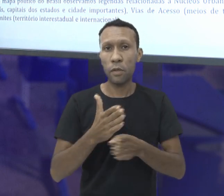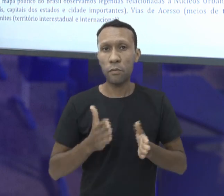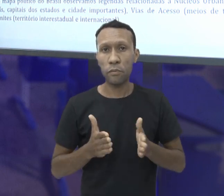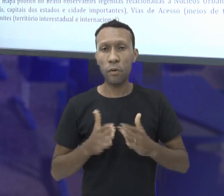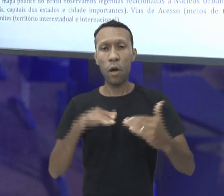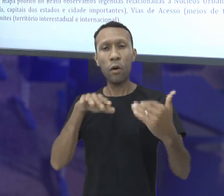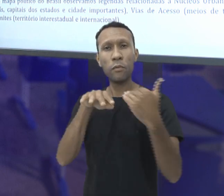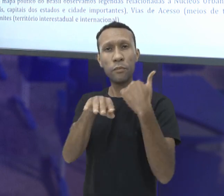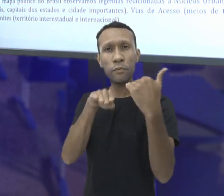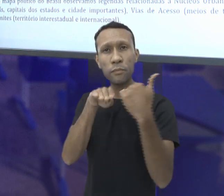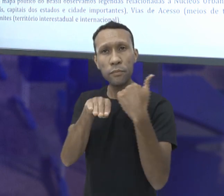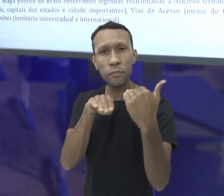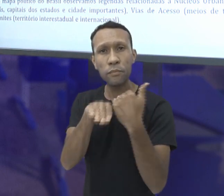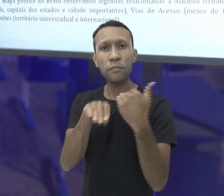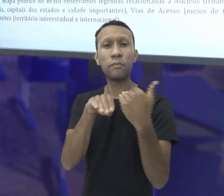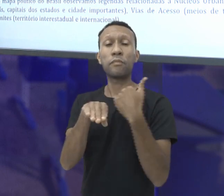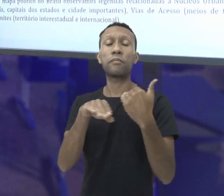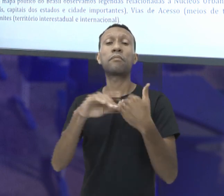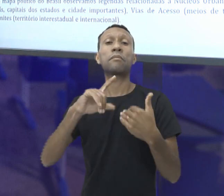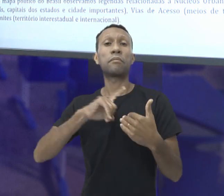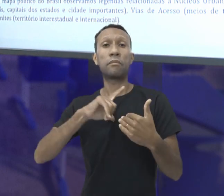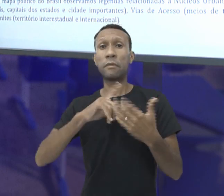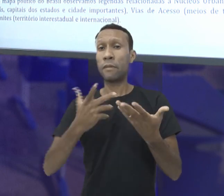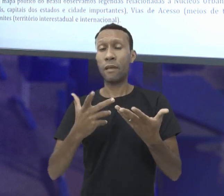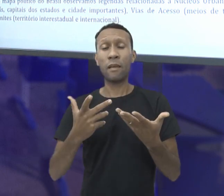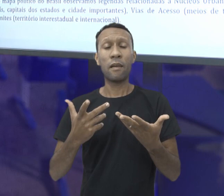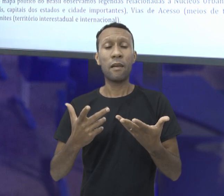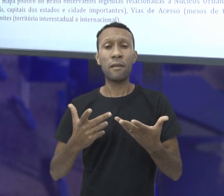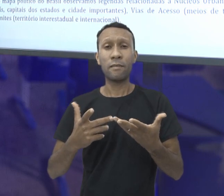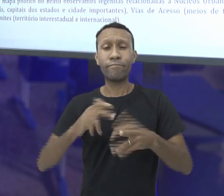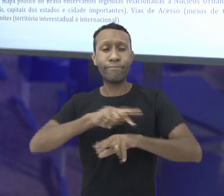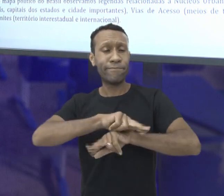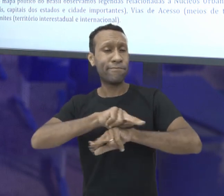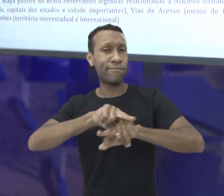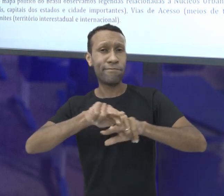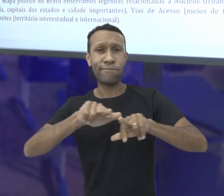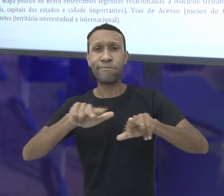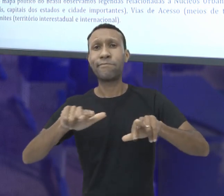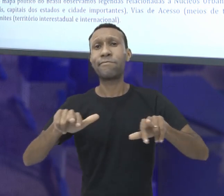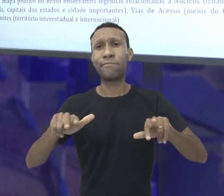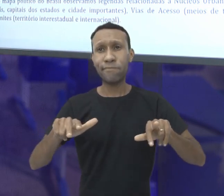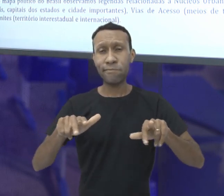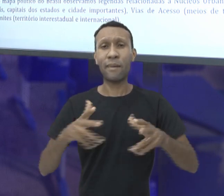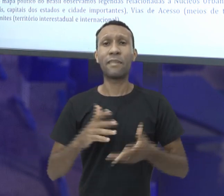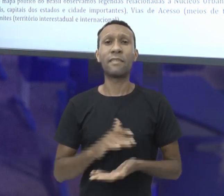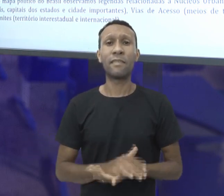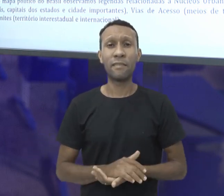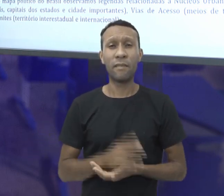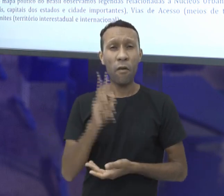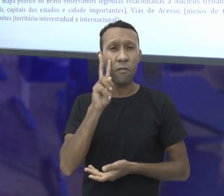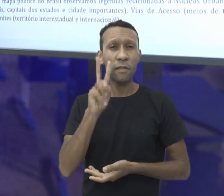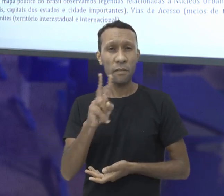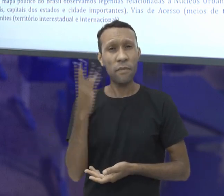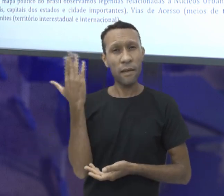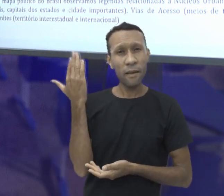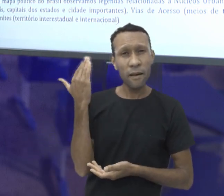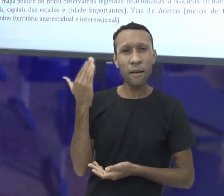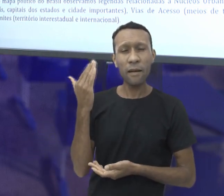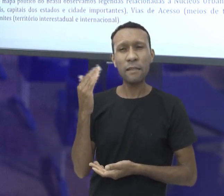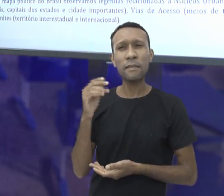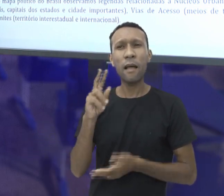territórios interestadual e internacional. Ou seja, o mapa político do Brasil, na imagem anterior, ele dá